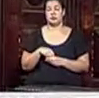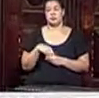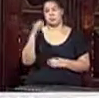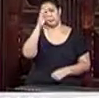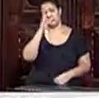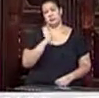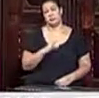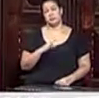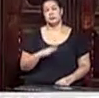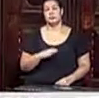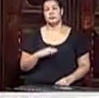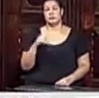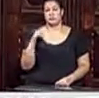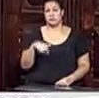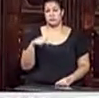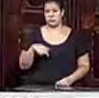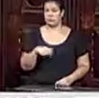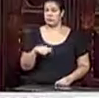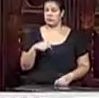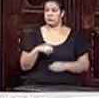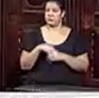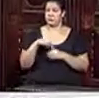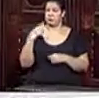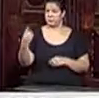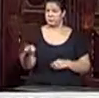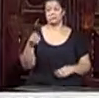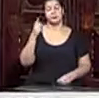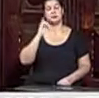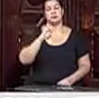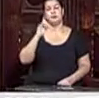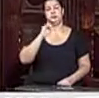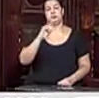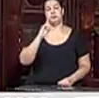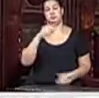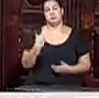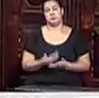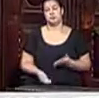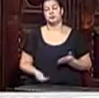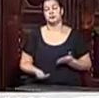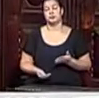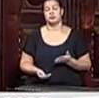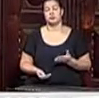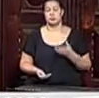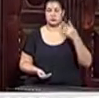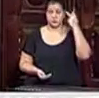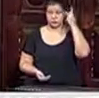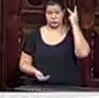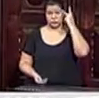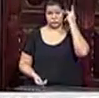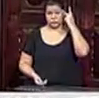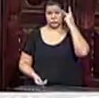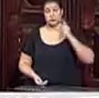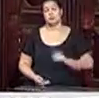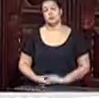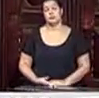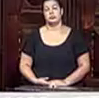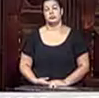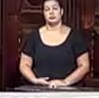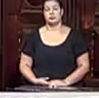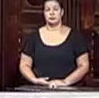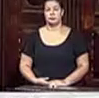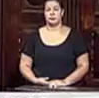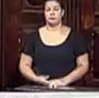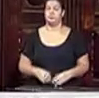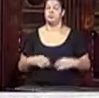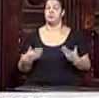país, ali para e passo com Minas Gerais e perdendo para São Paulo. Então,